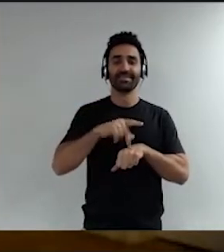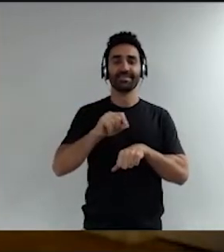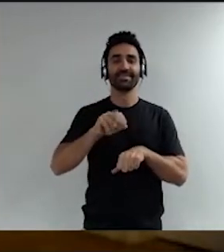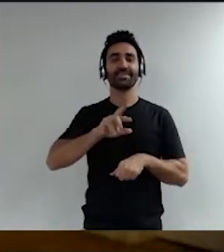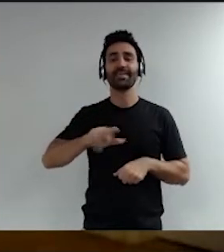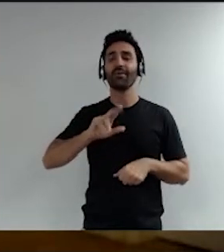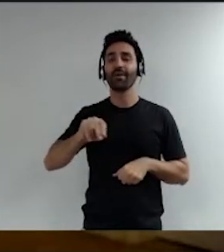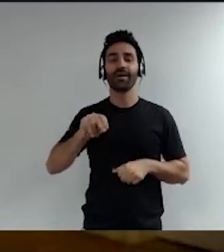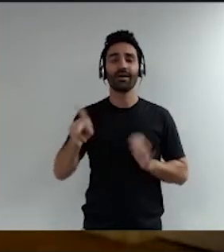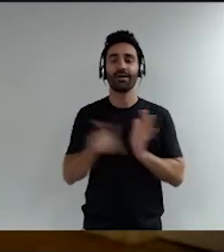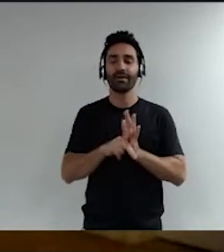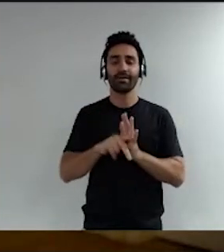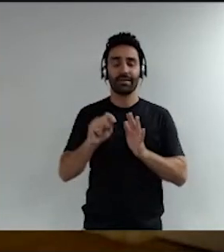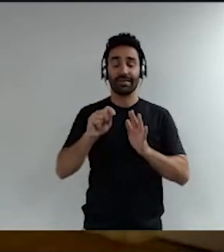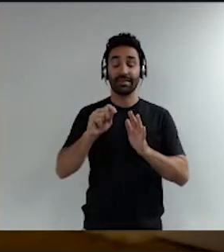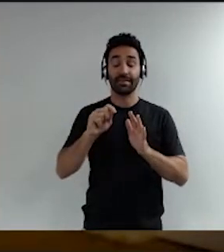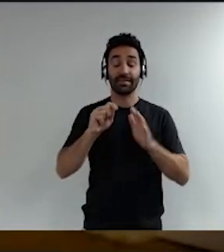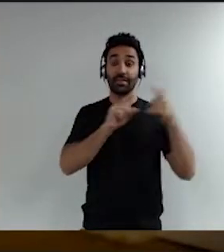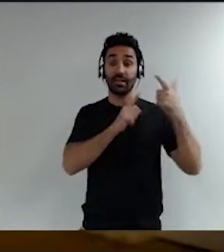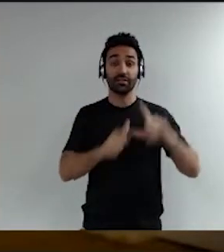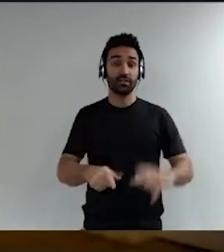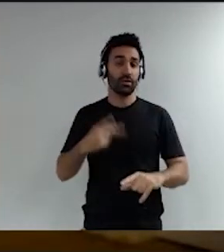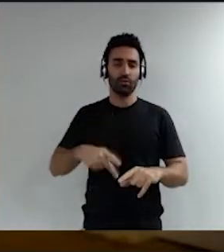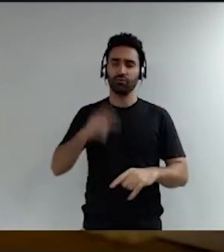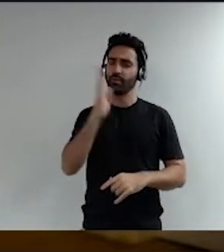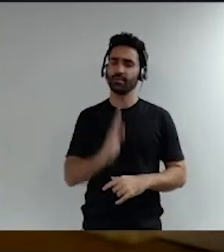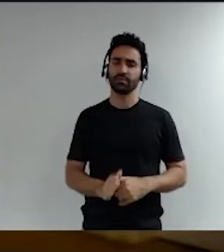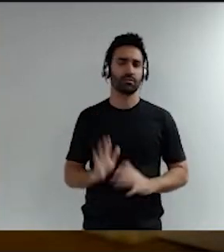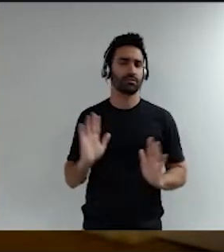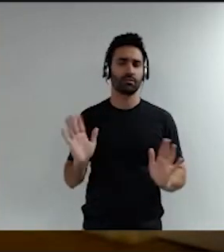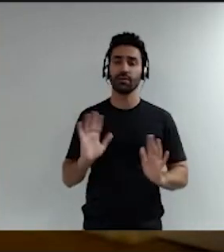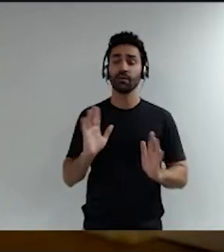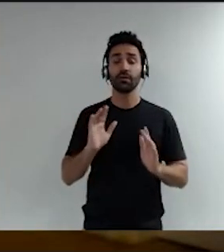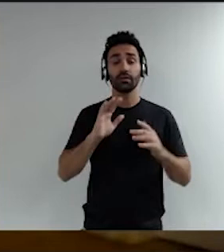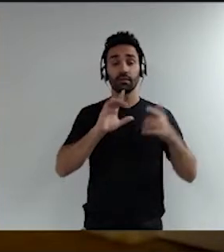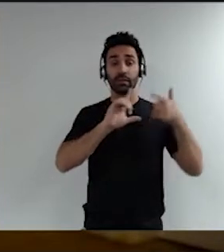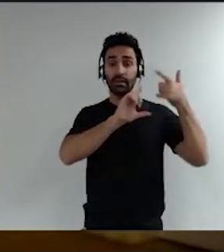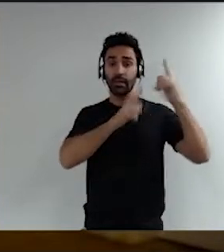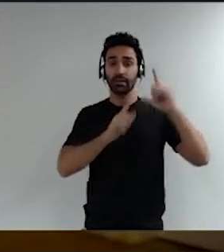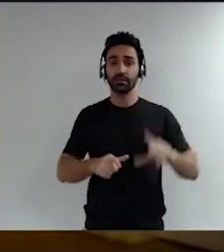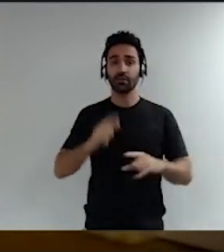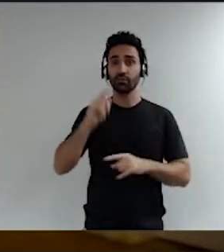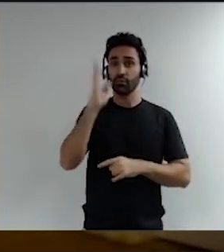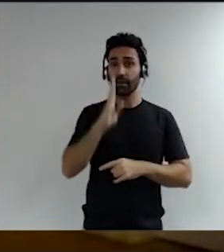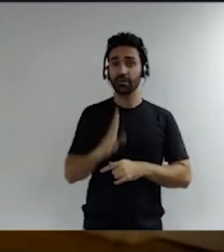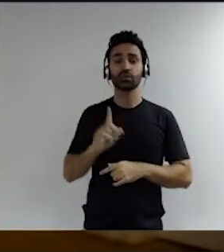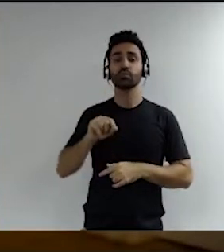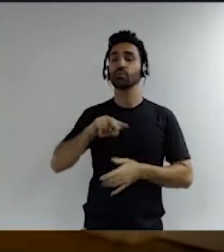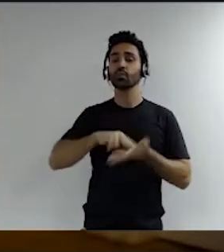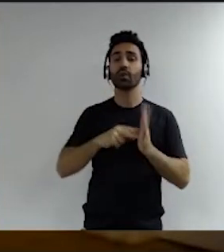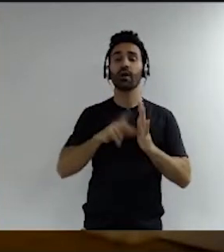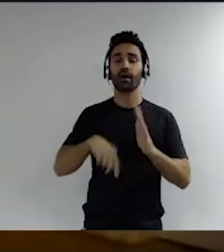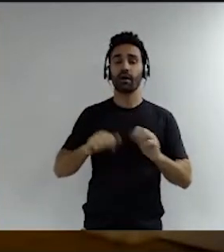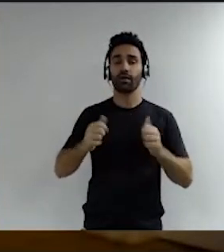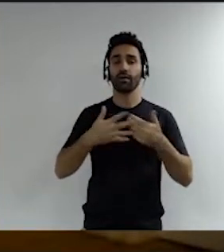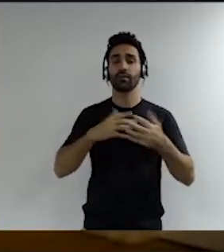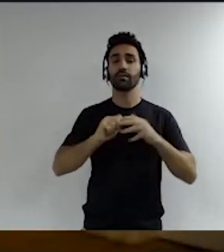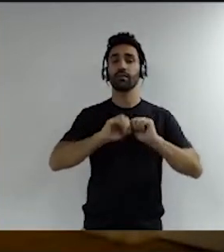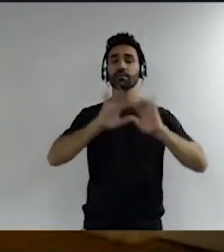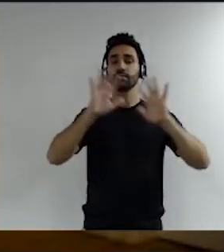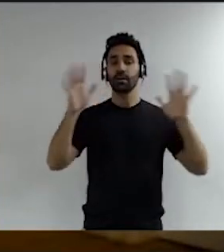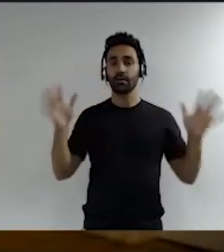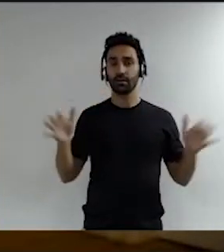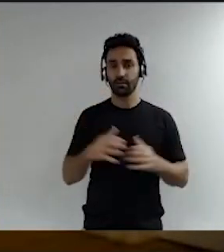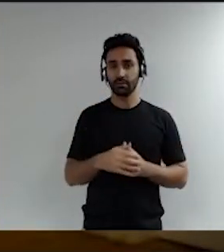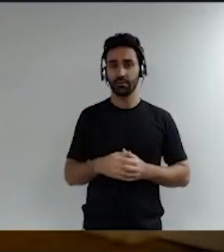não é a tradição brasileira. A tradição brasileira é da transparência. O cidadão